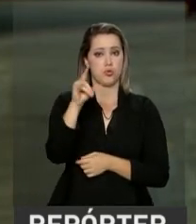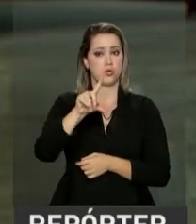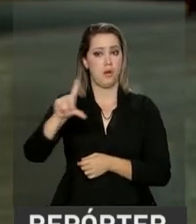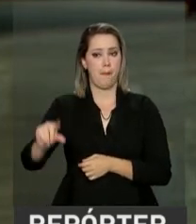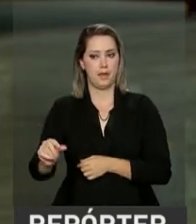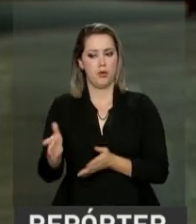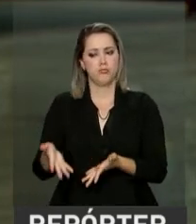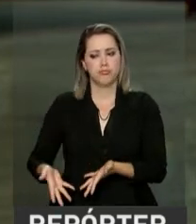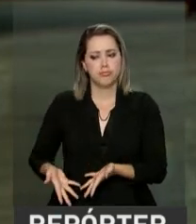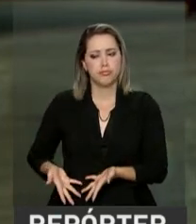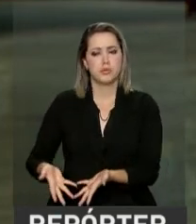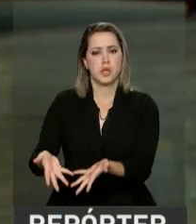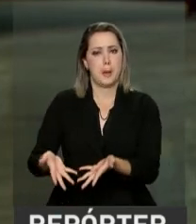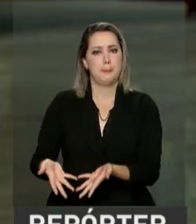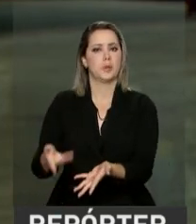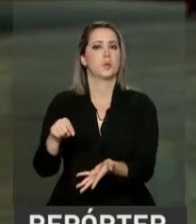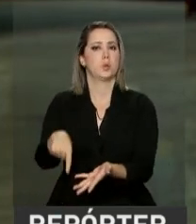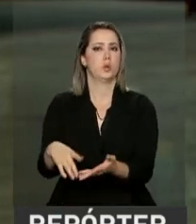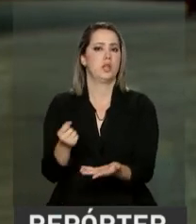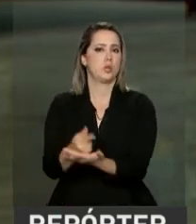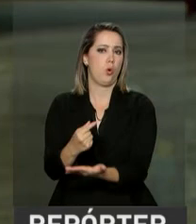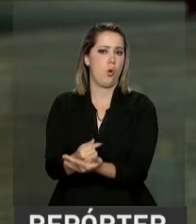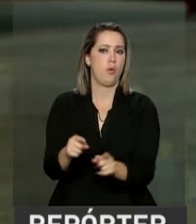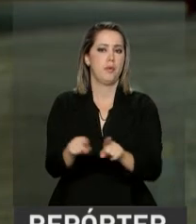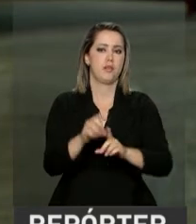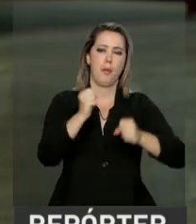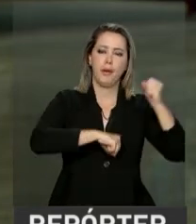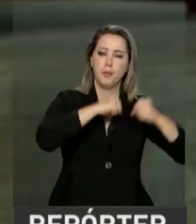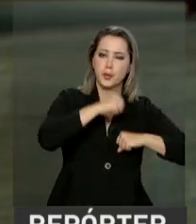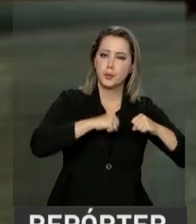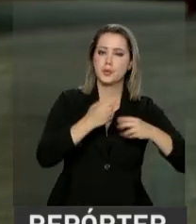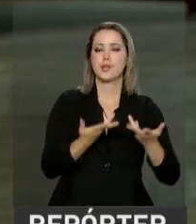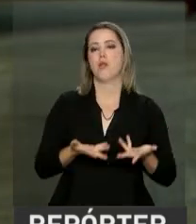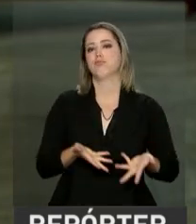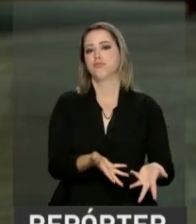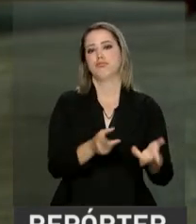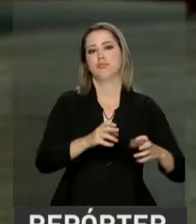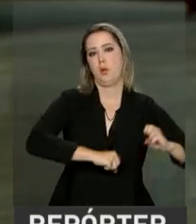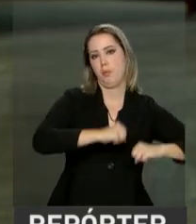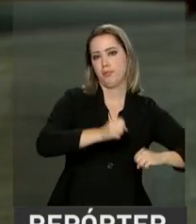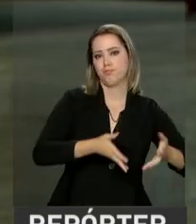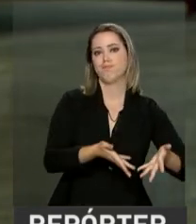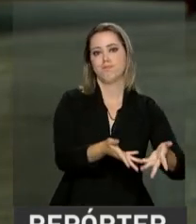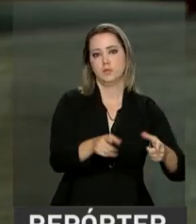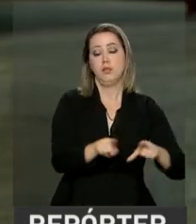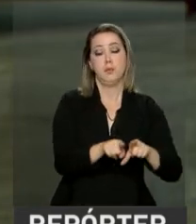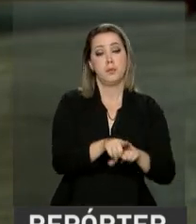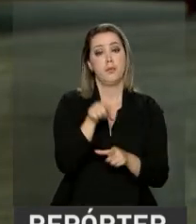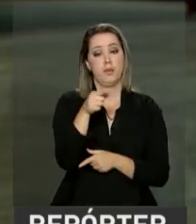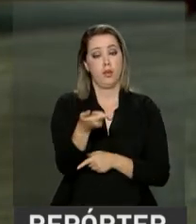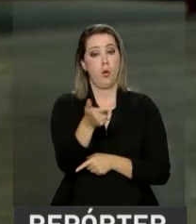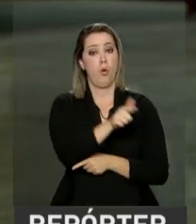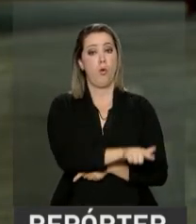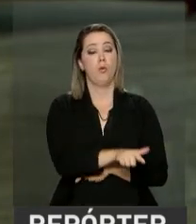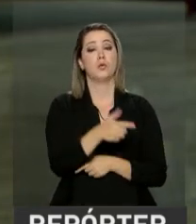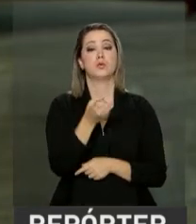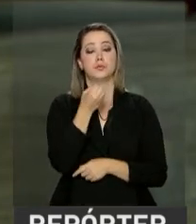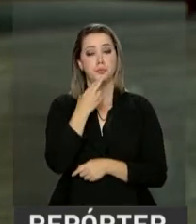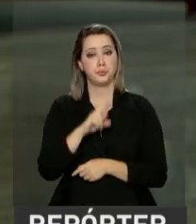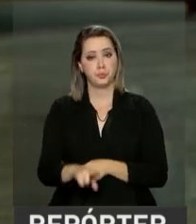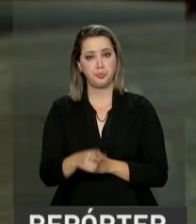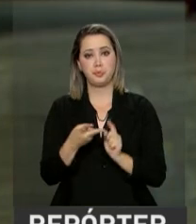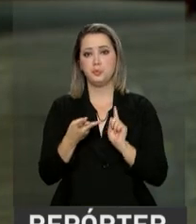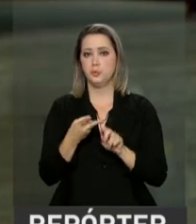impulsionar tanto o consumo quanto a produção. Outra consequência da taxa básica de